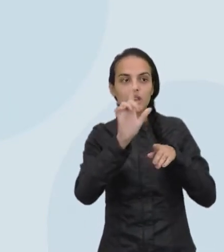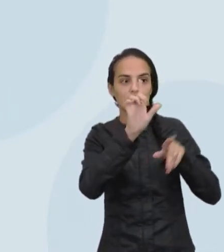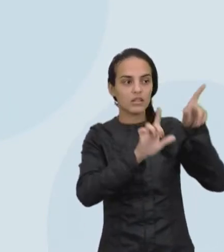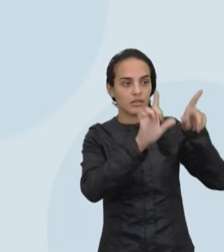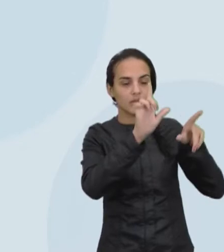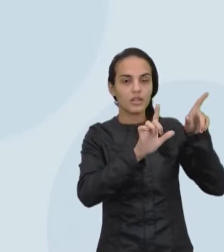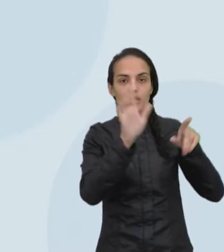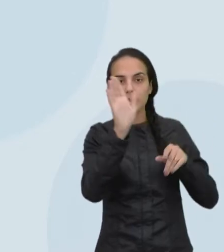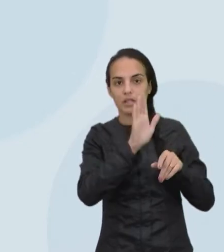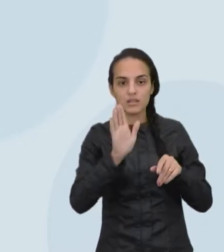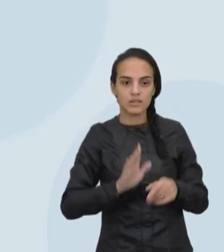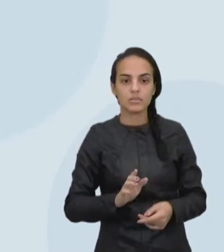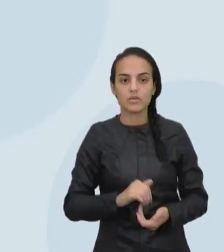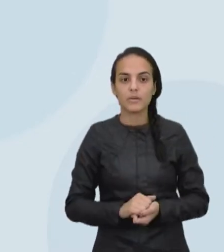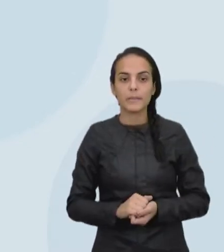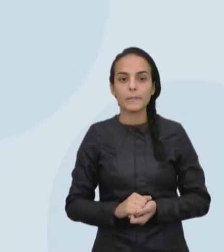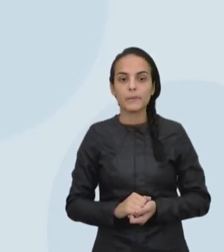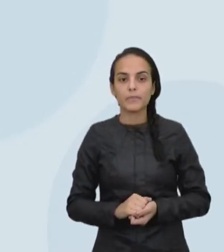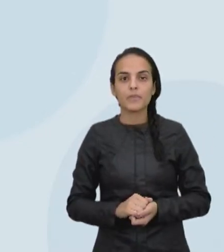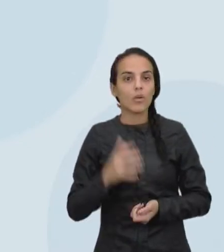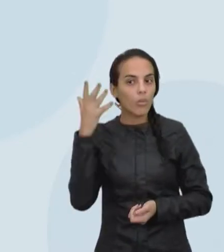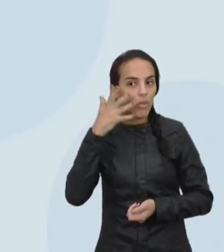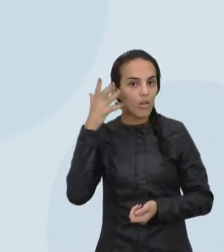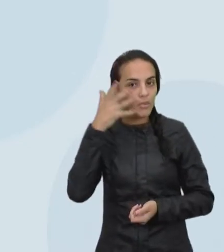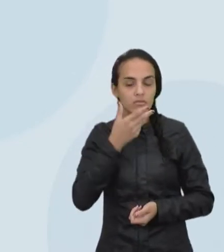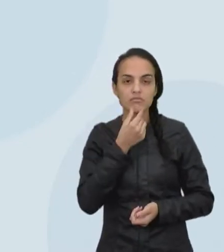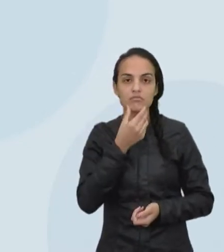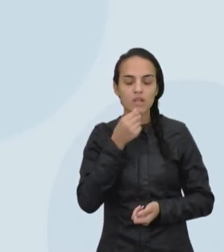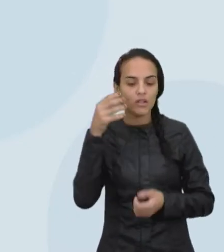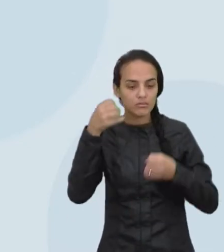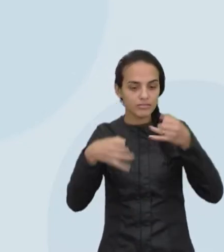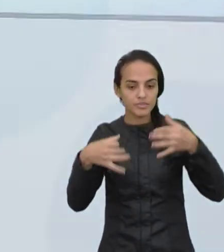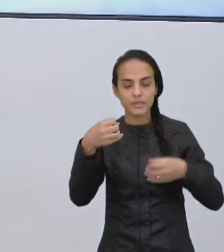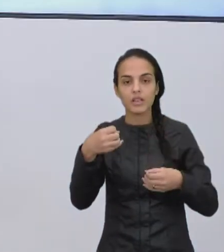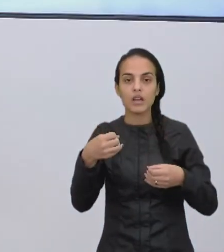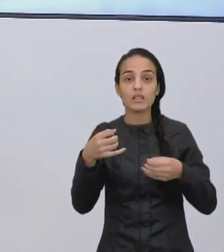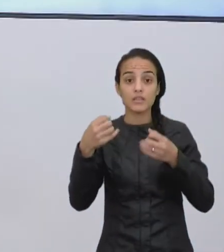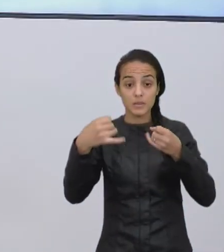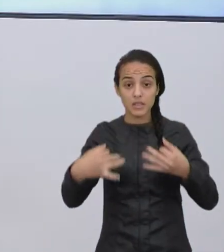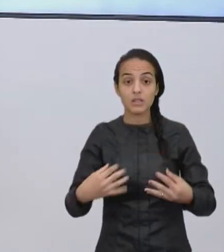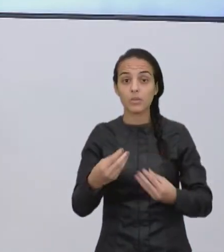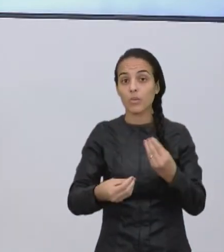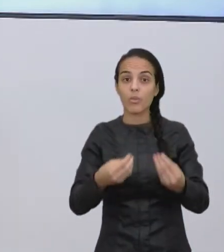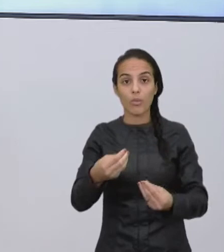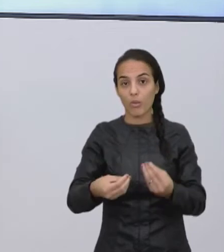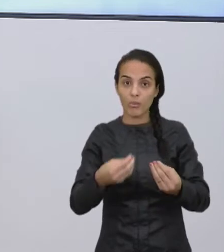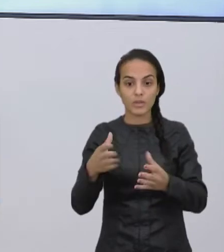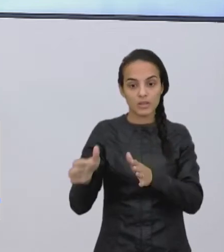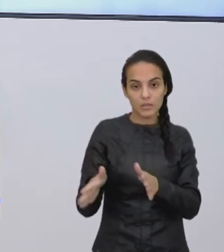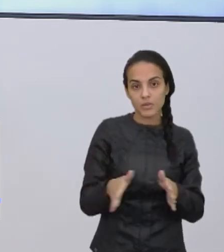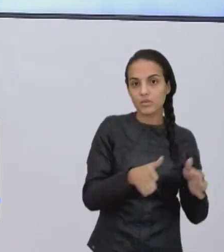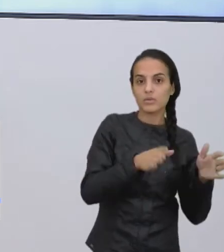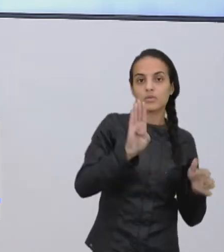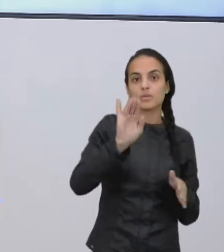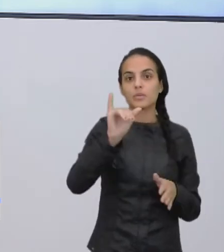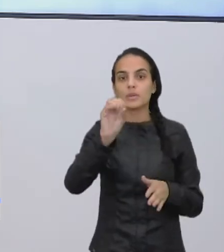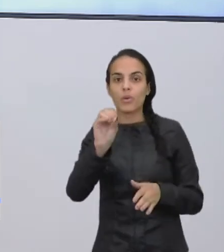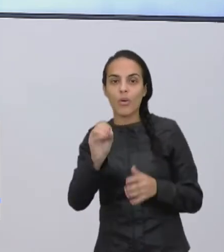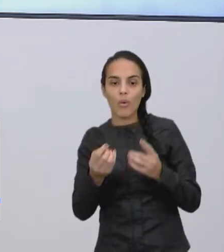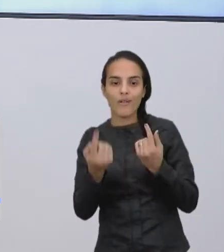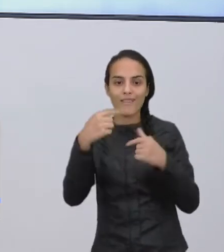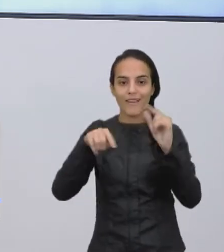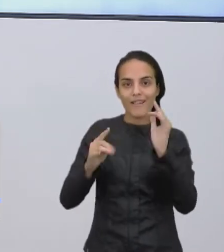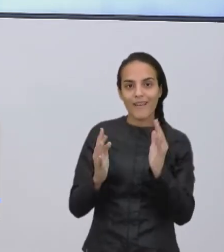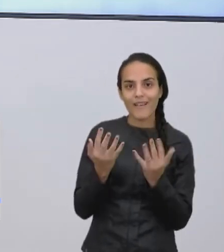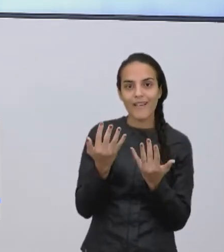o rapaz que estava palestrando, ele dizia como que produz aí o biogás, né? Pelo biodigestor.